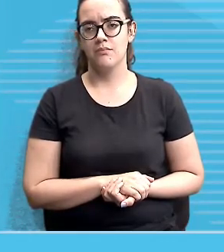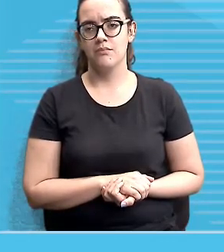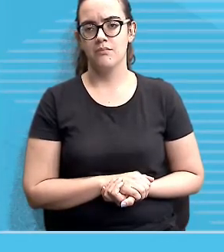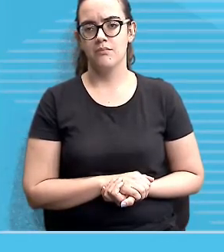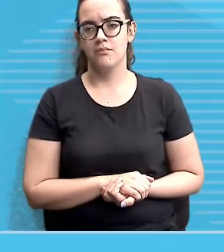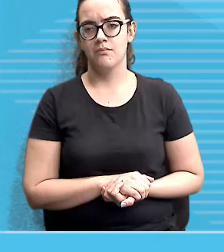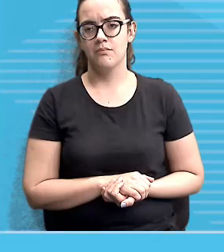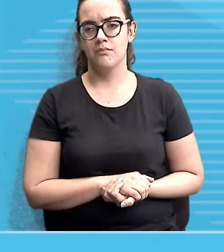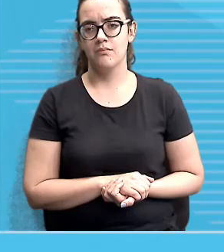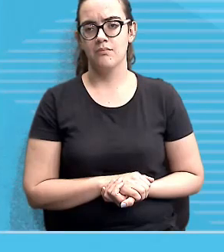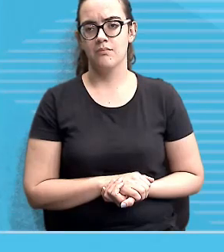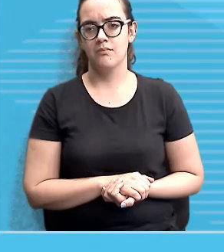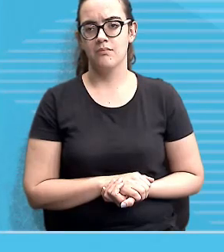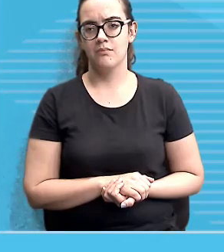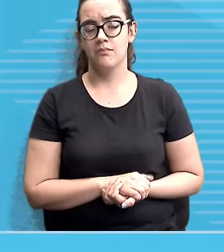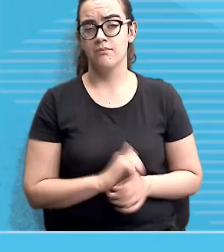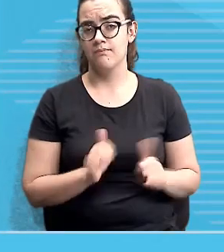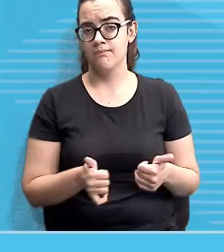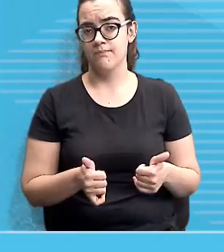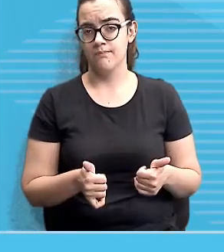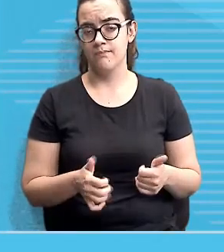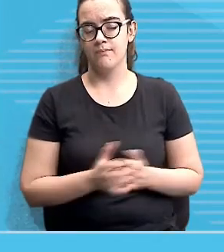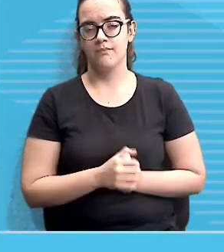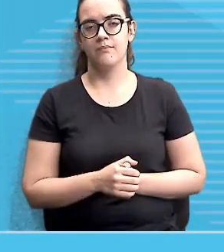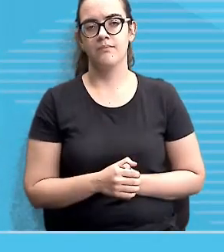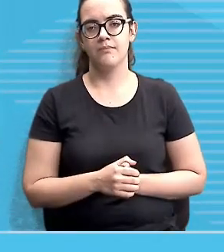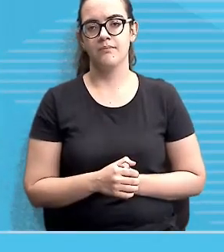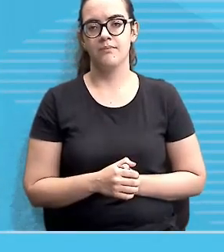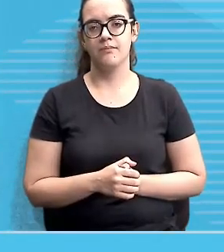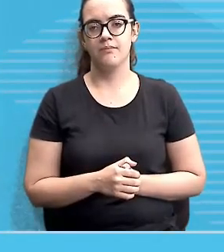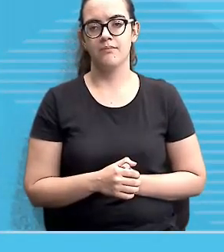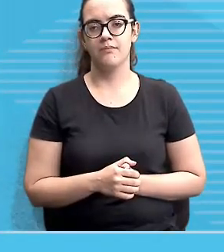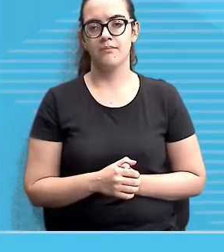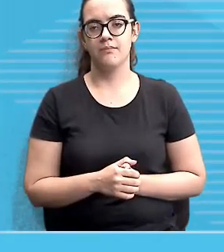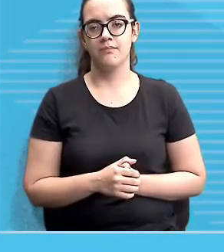a beleza achamos aí já